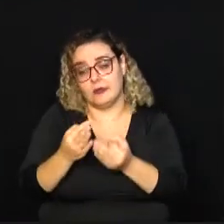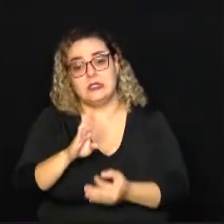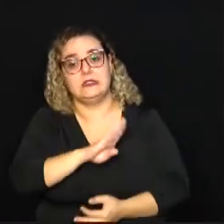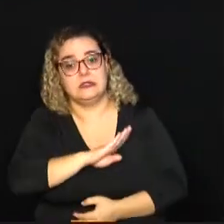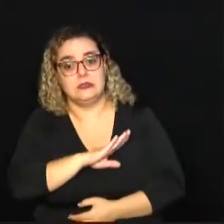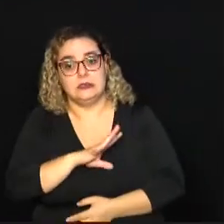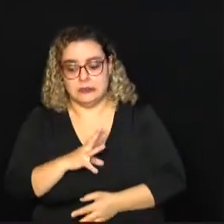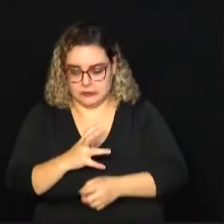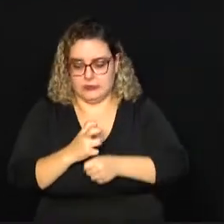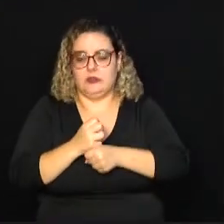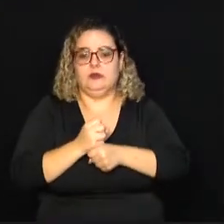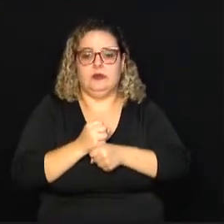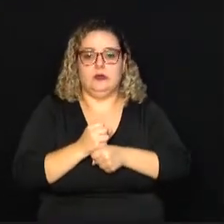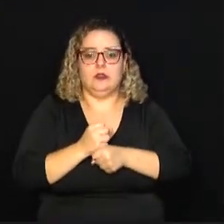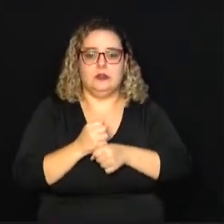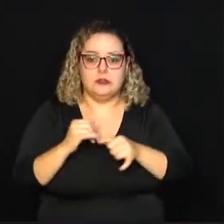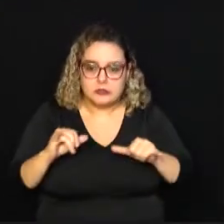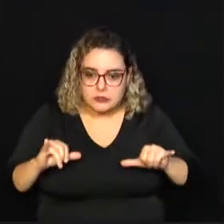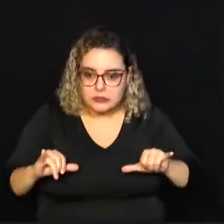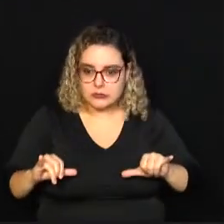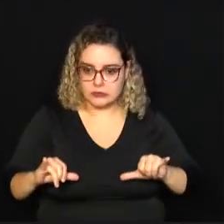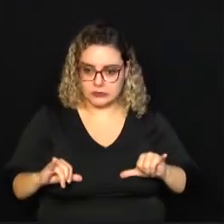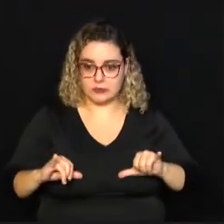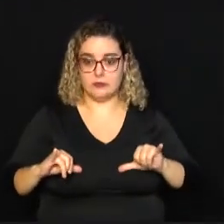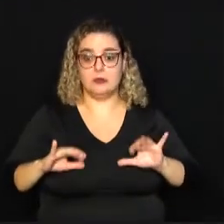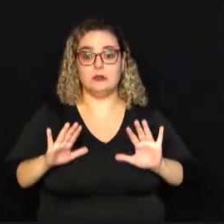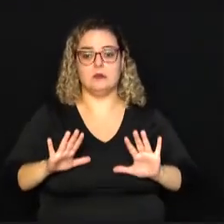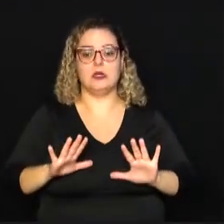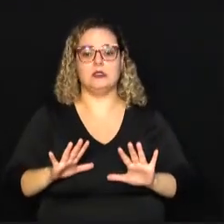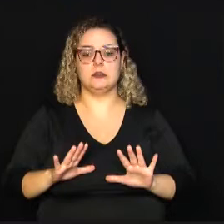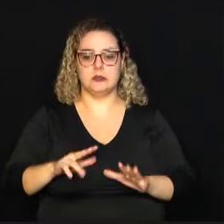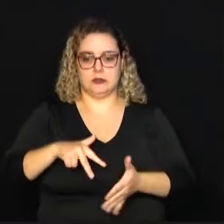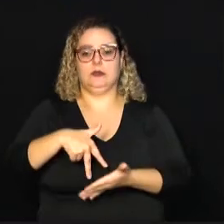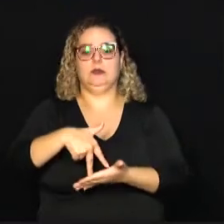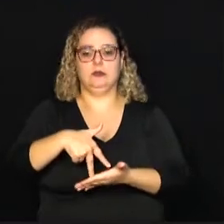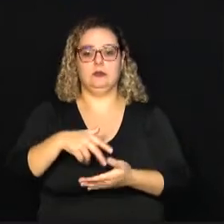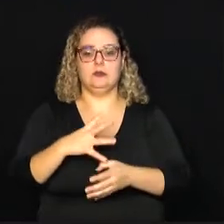cabeça erguida contra essa crise tão sofrida. Muito obrigado.